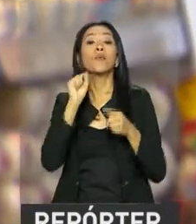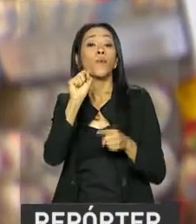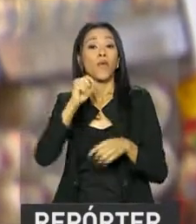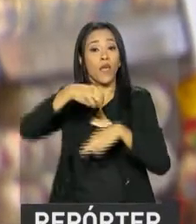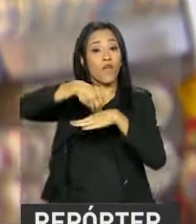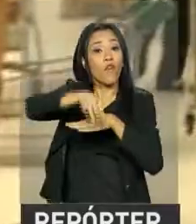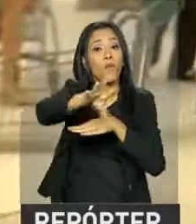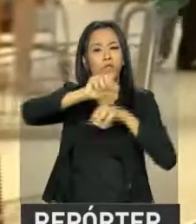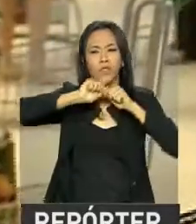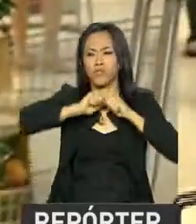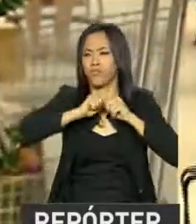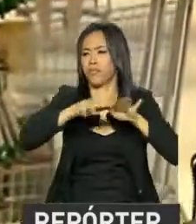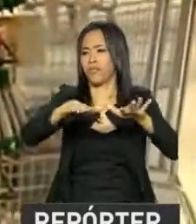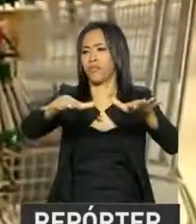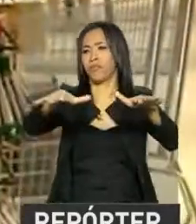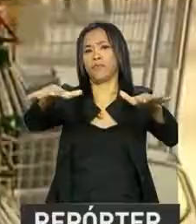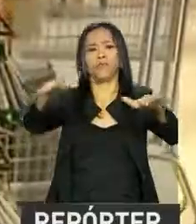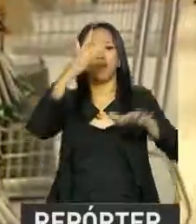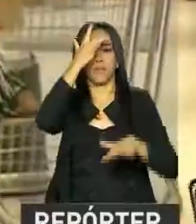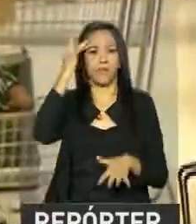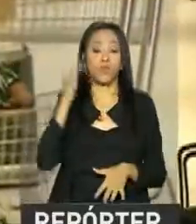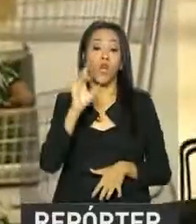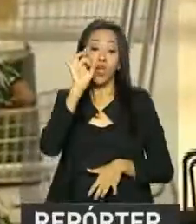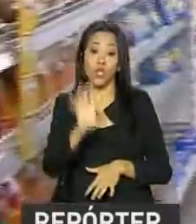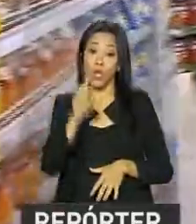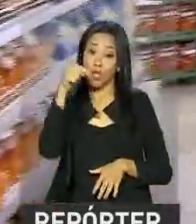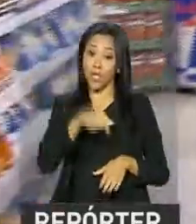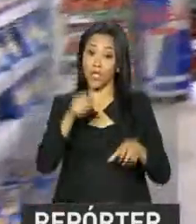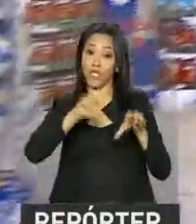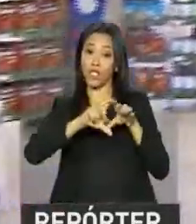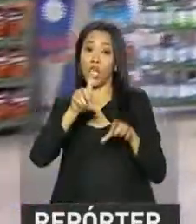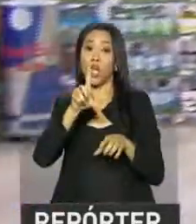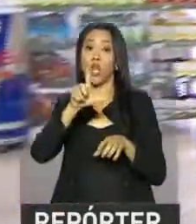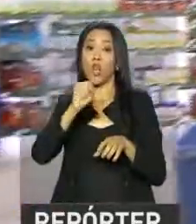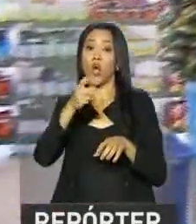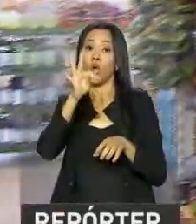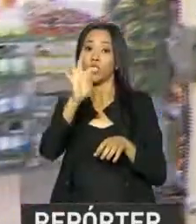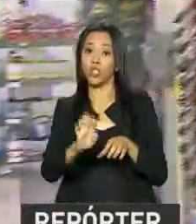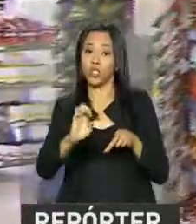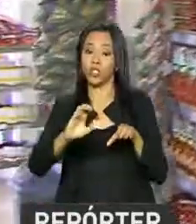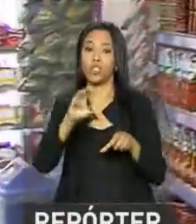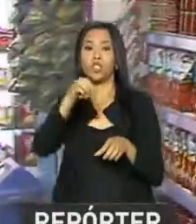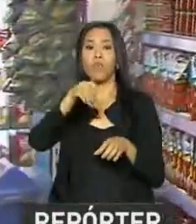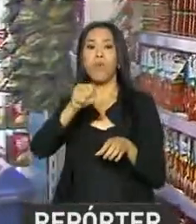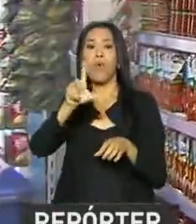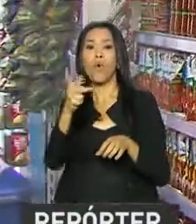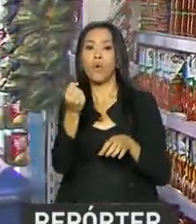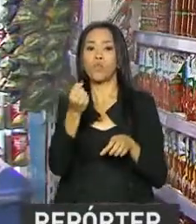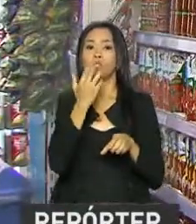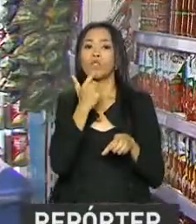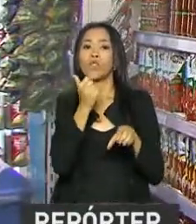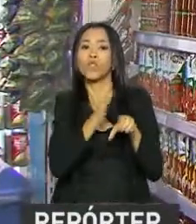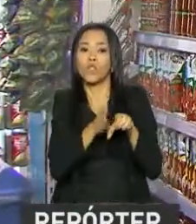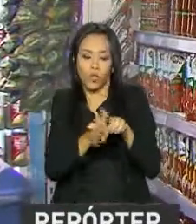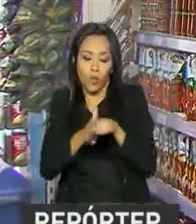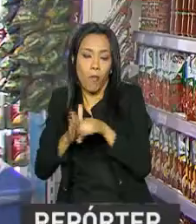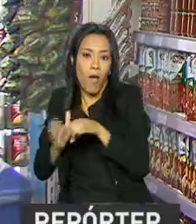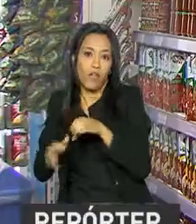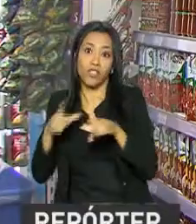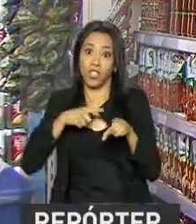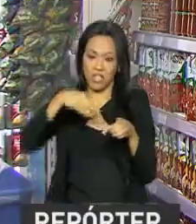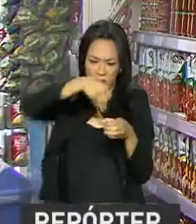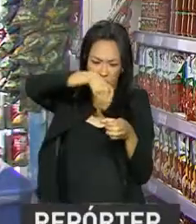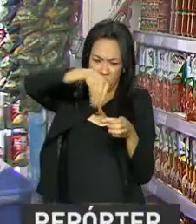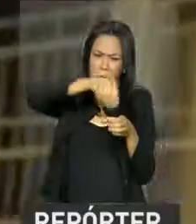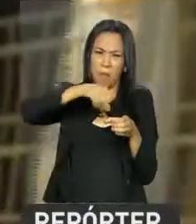ao maior número de pessoas. Apenas no caso deste lote de molho de tomate, foram 22 mil unidades do produto com pelos